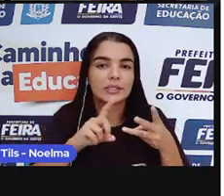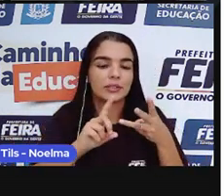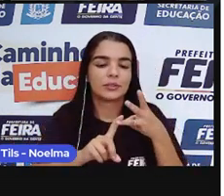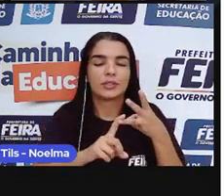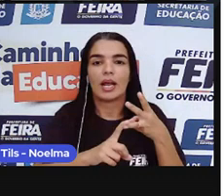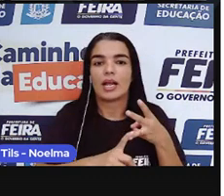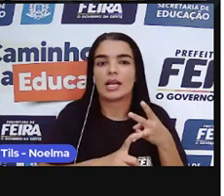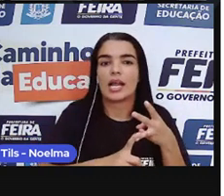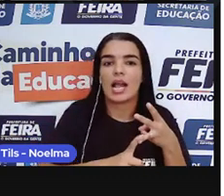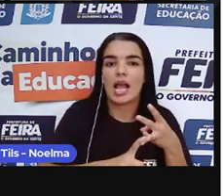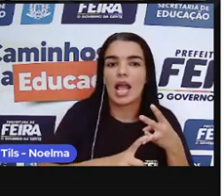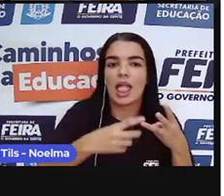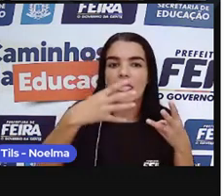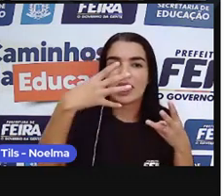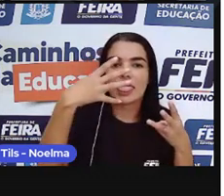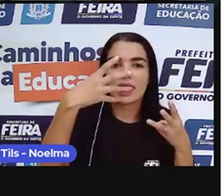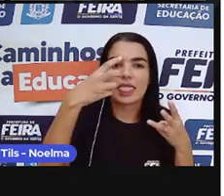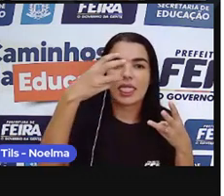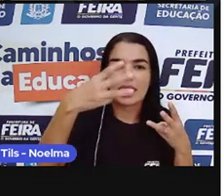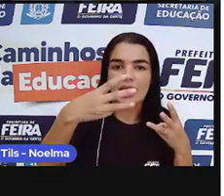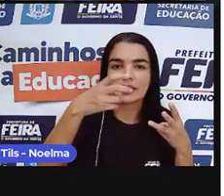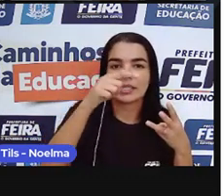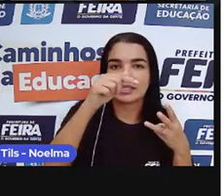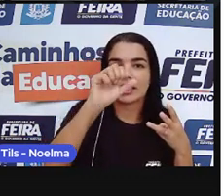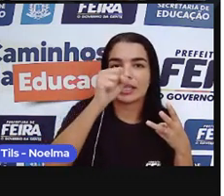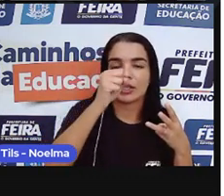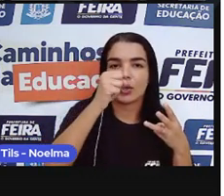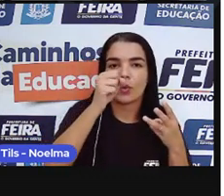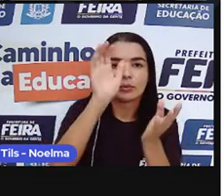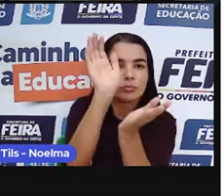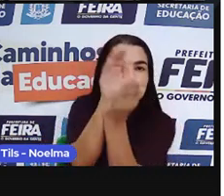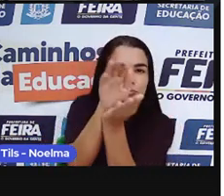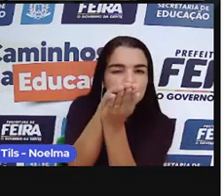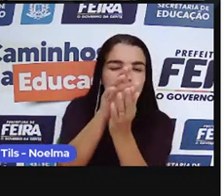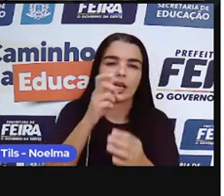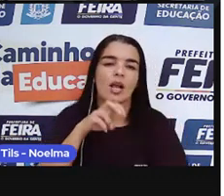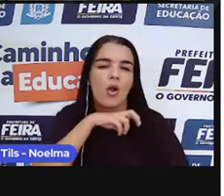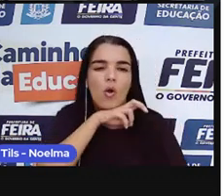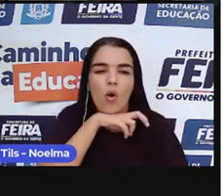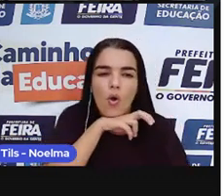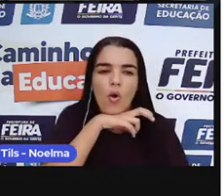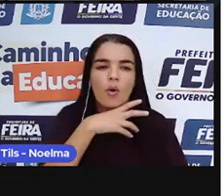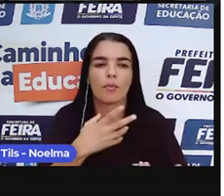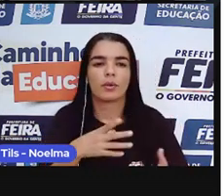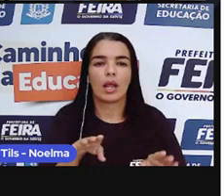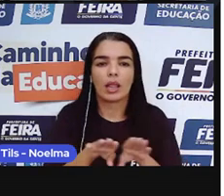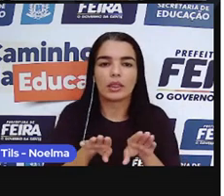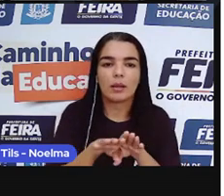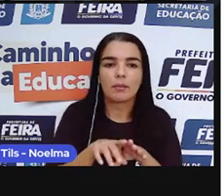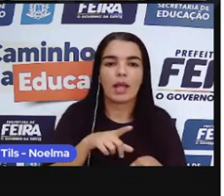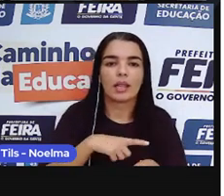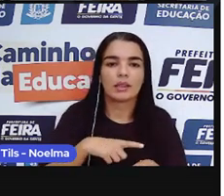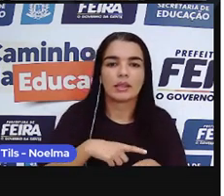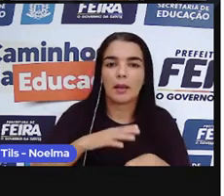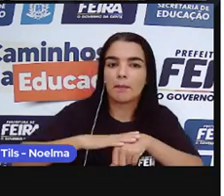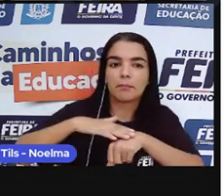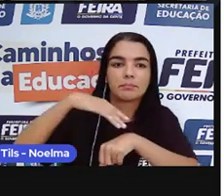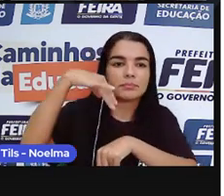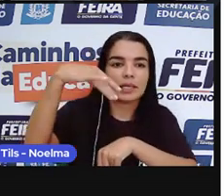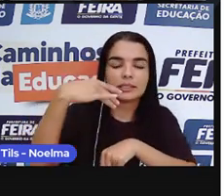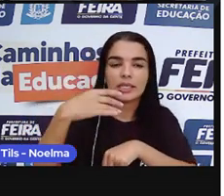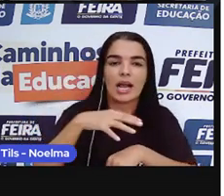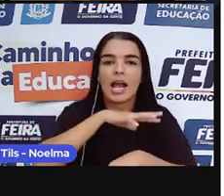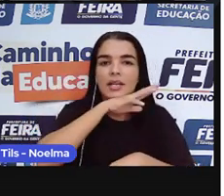anfíbios, 378 espécies de répteis e mais de 300 espécies de mamíferos. São exemplos de animais